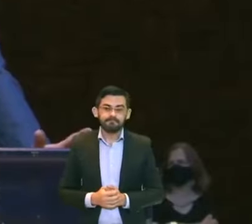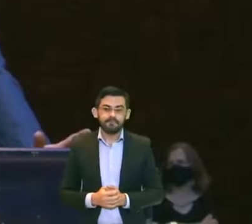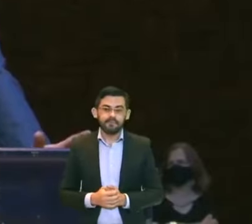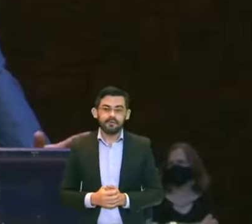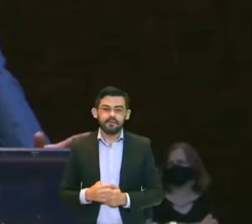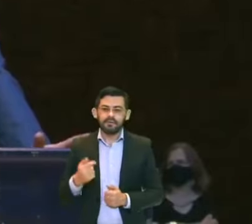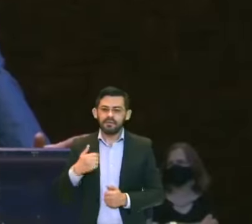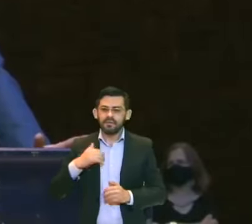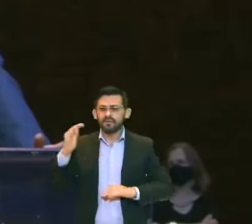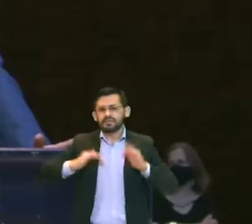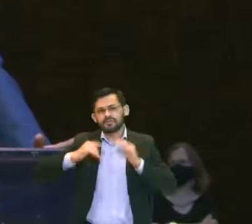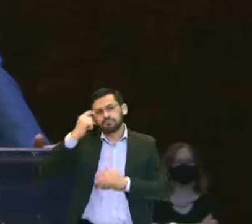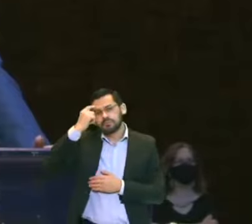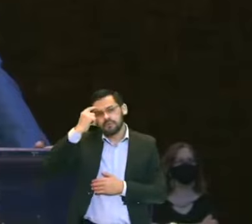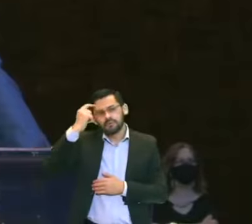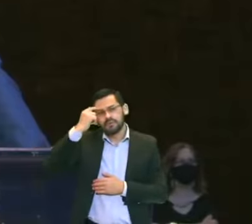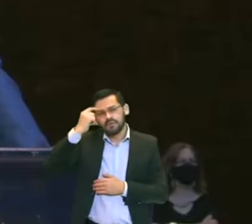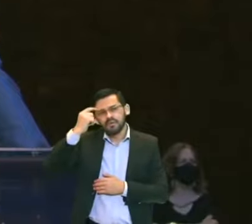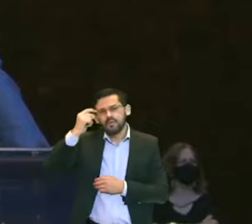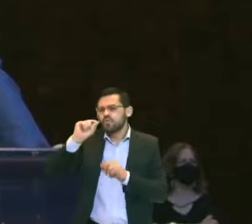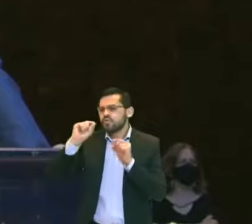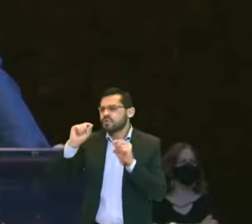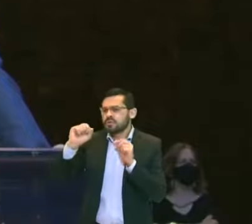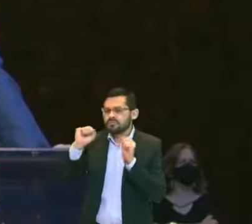E eu me perguntava o que eu podia fazer.